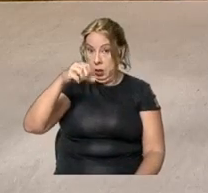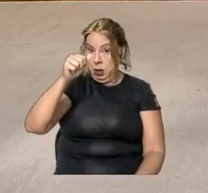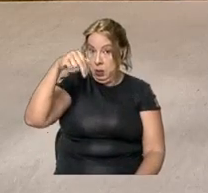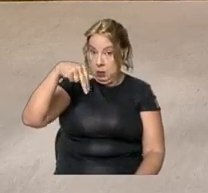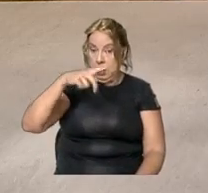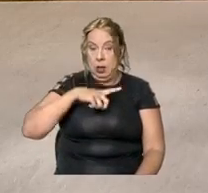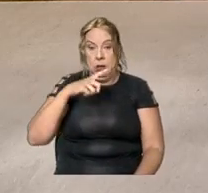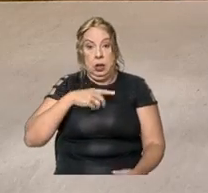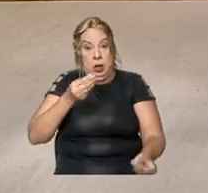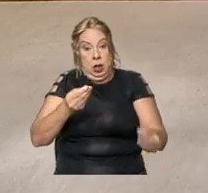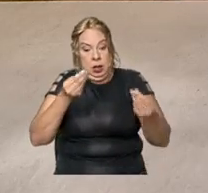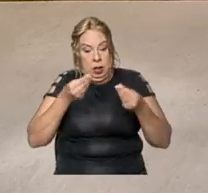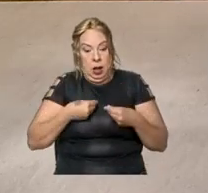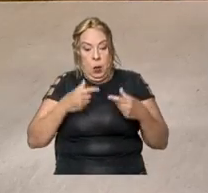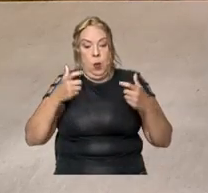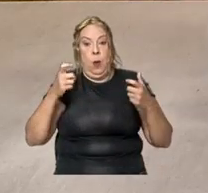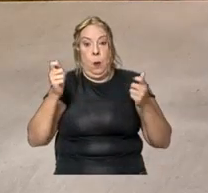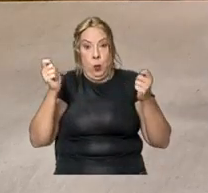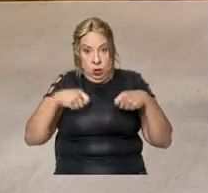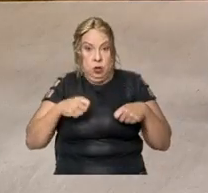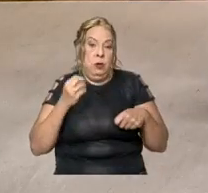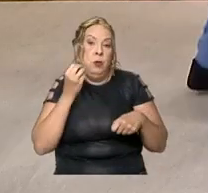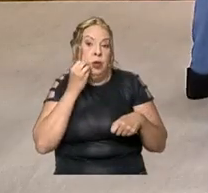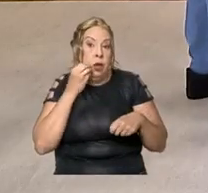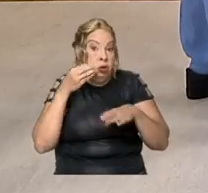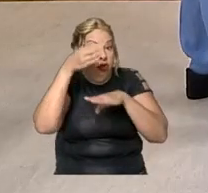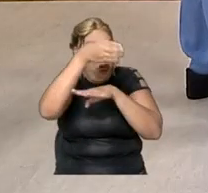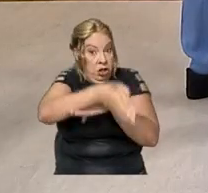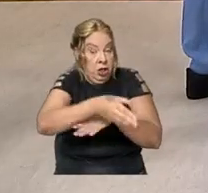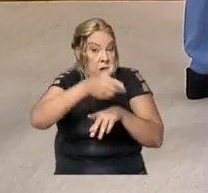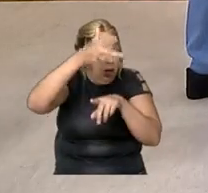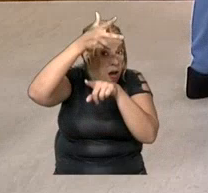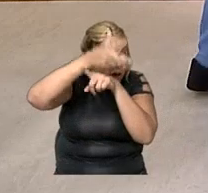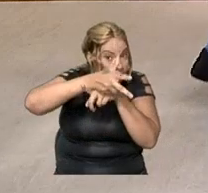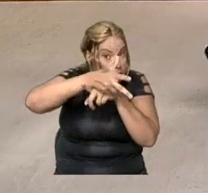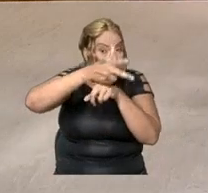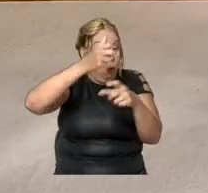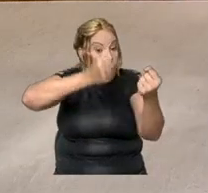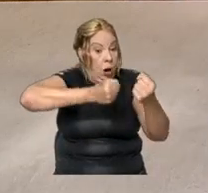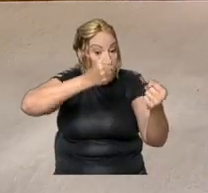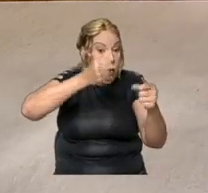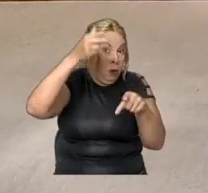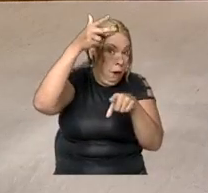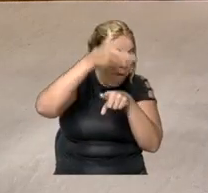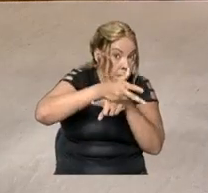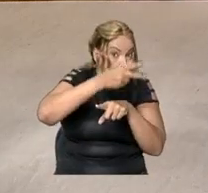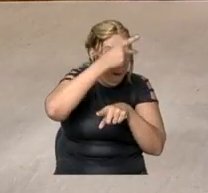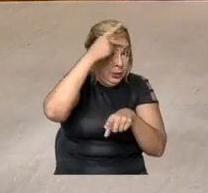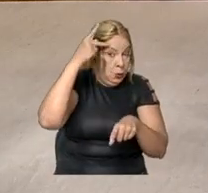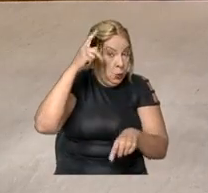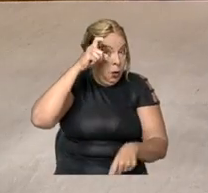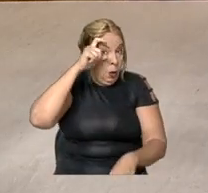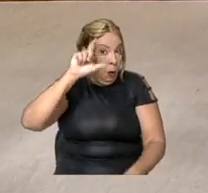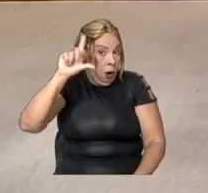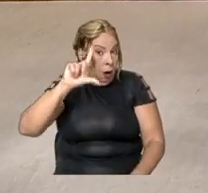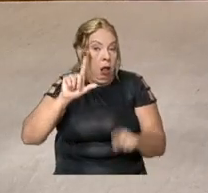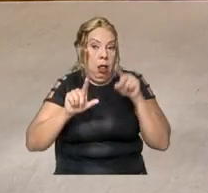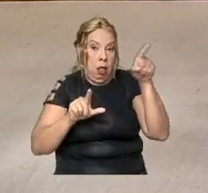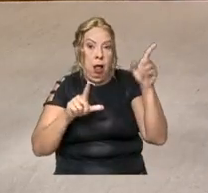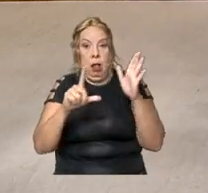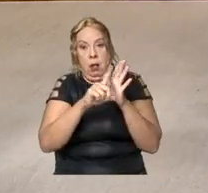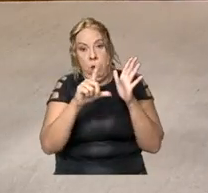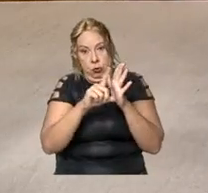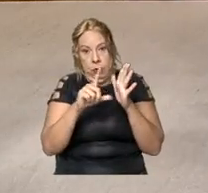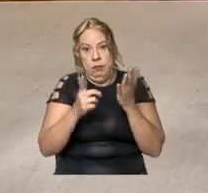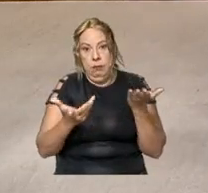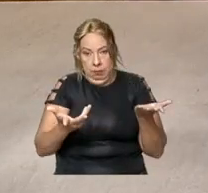design diferente, um SUV coupé muito bacana mesmo. Verdade, Saman Fiat é onde você pode adquirir o seu veículo, né? Mas você também adquirindo o Caju